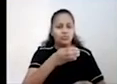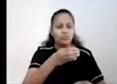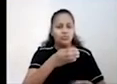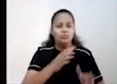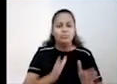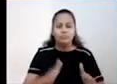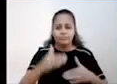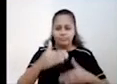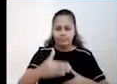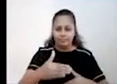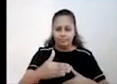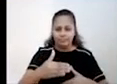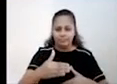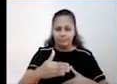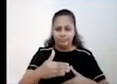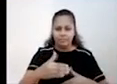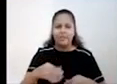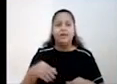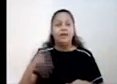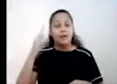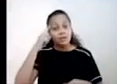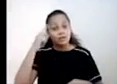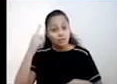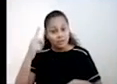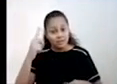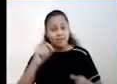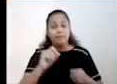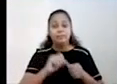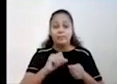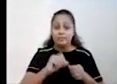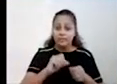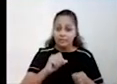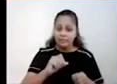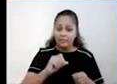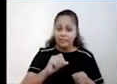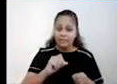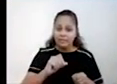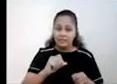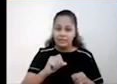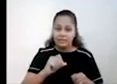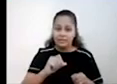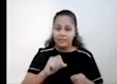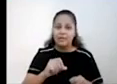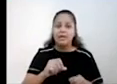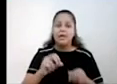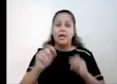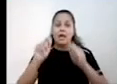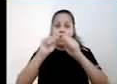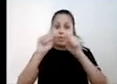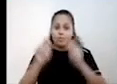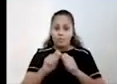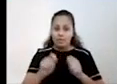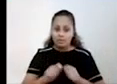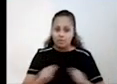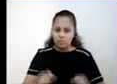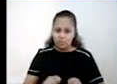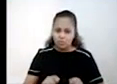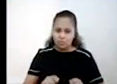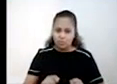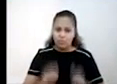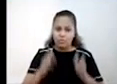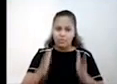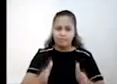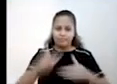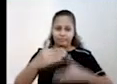de tecidos. Uma de suas ideias para abrigos consiste em uma estrutura de papelão construída numa base